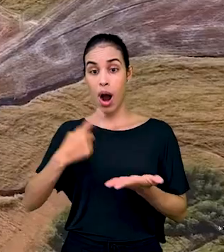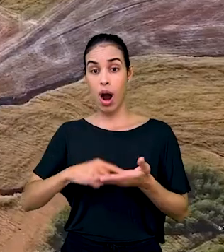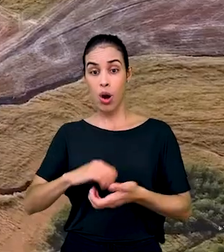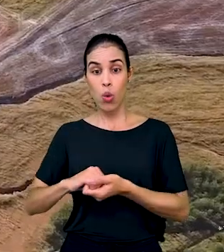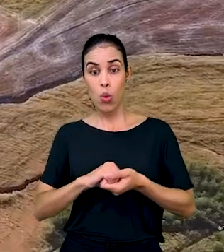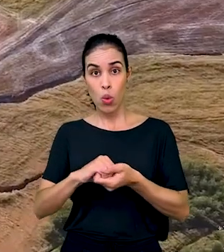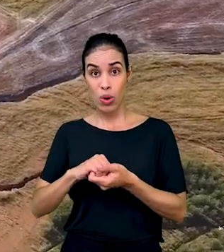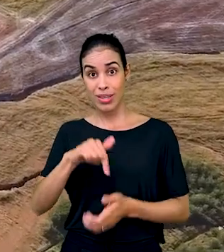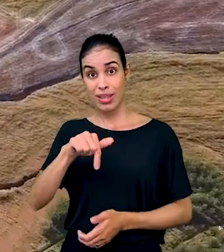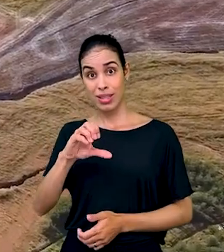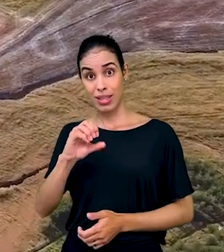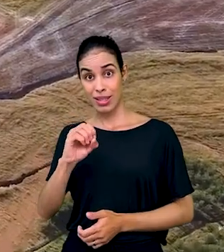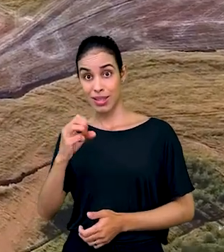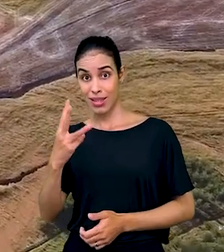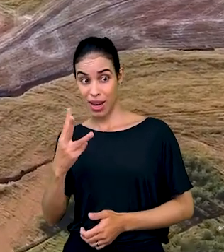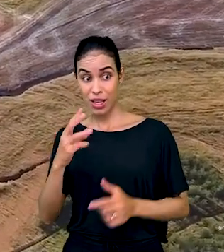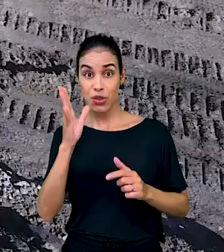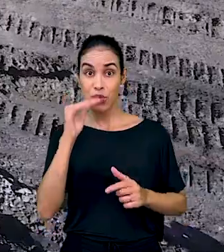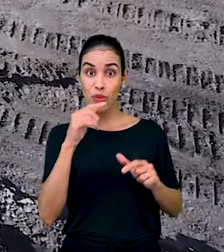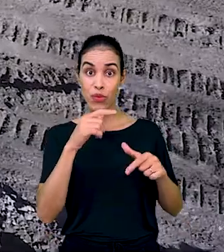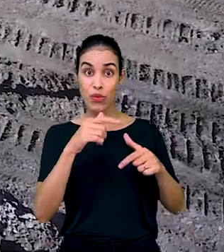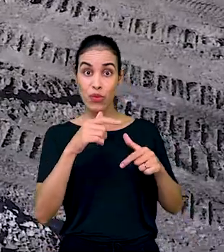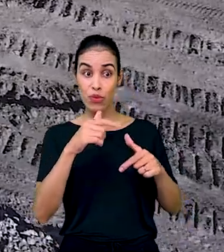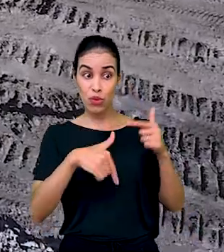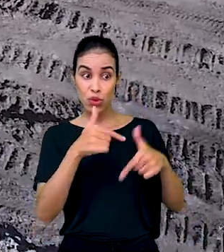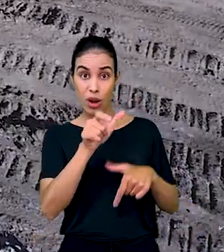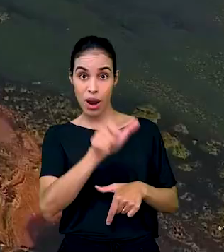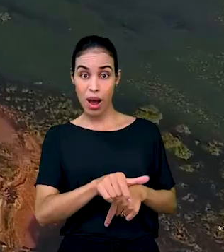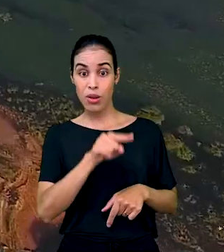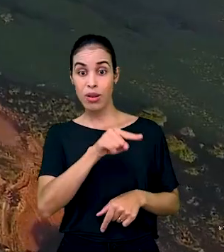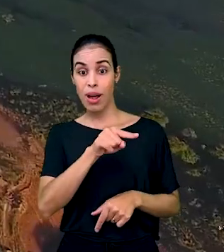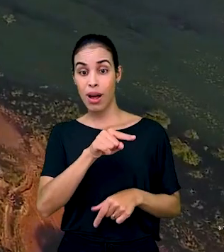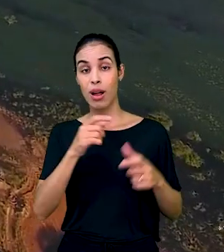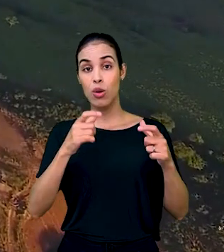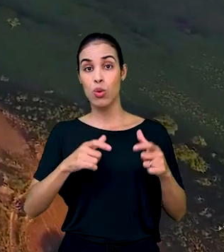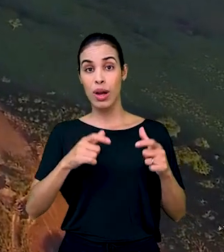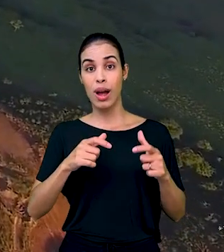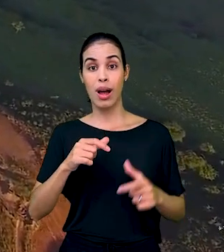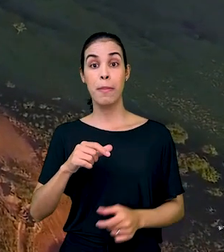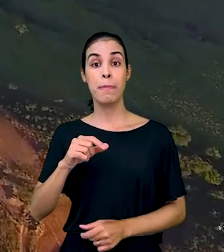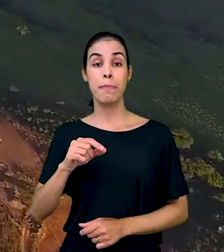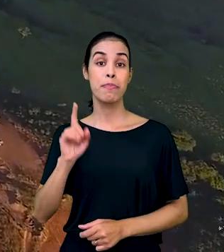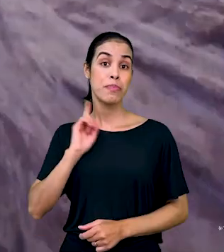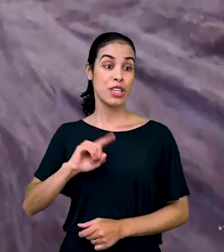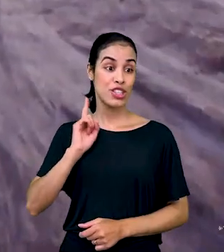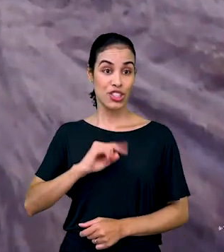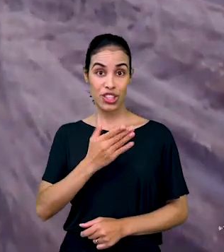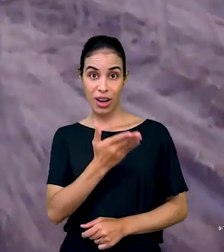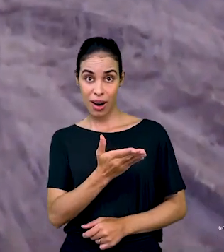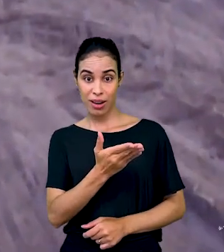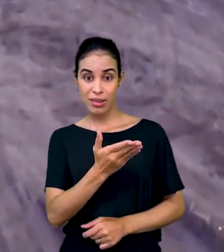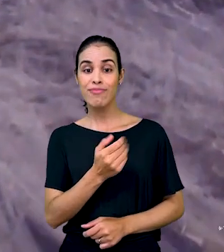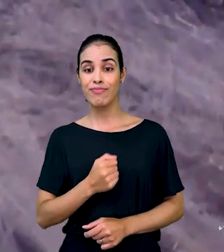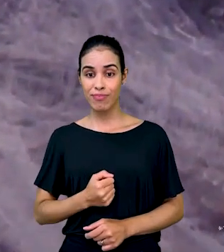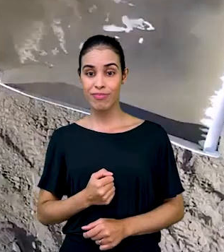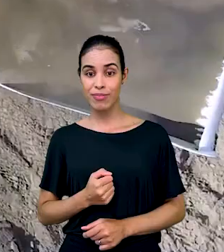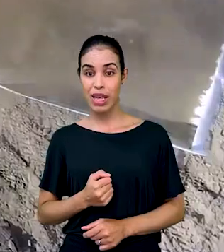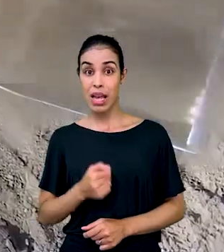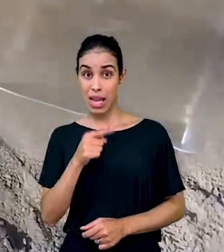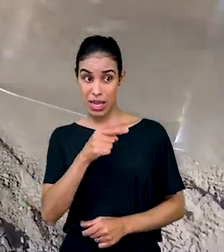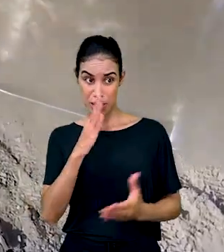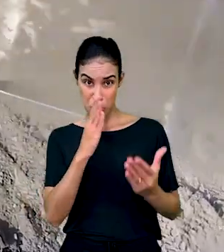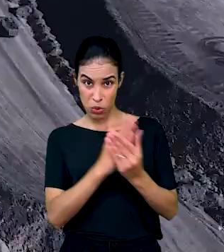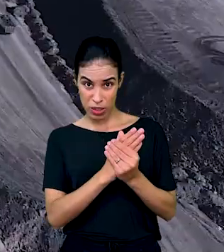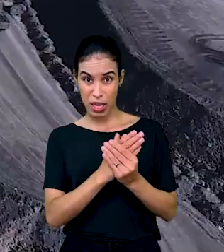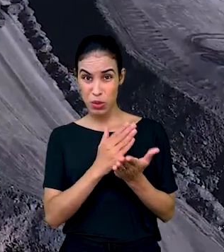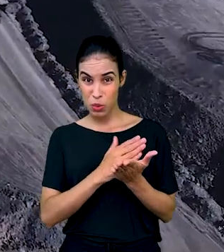beneficiar 703 trabalhadores do setor de mineração em Araxá, Minas Gerais. A conciliação põe fim a um